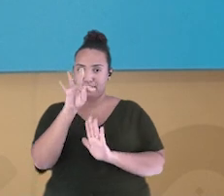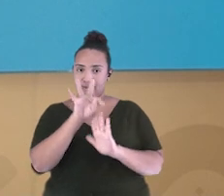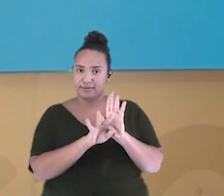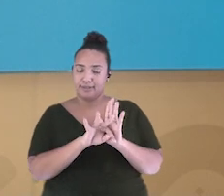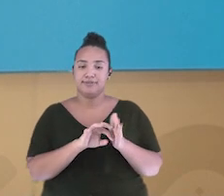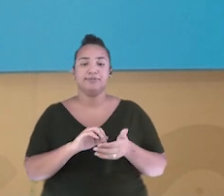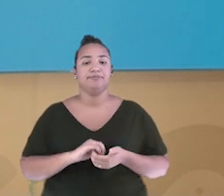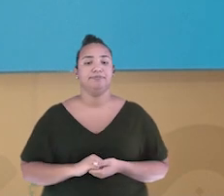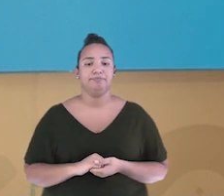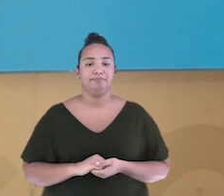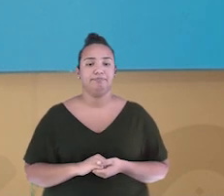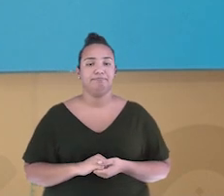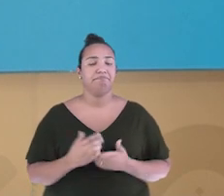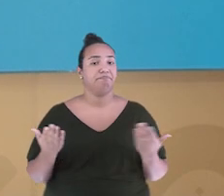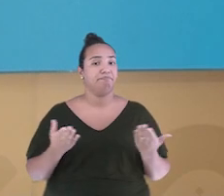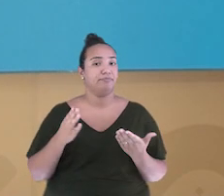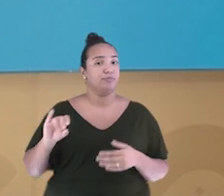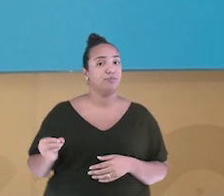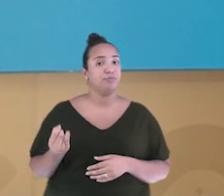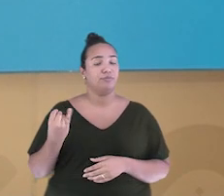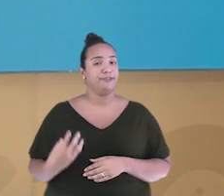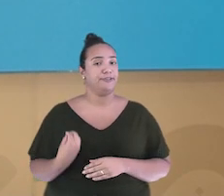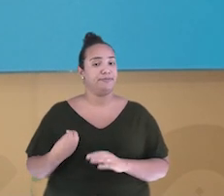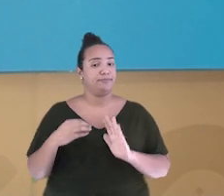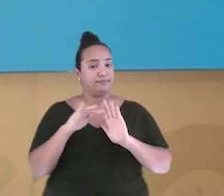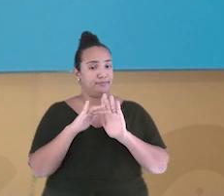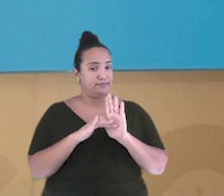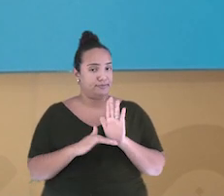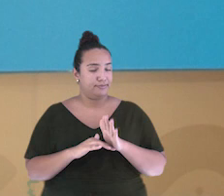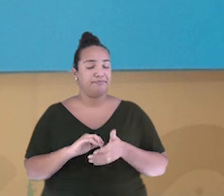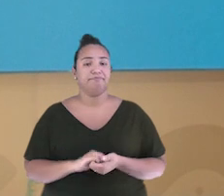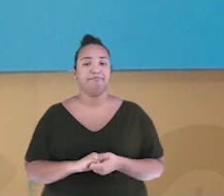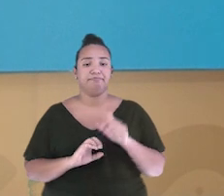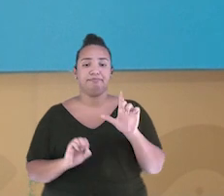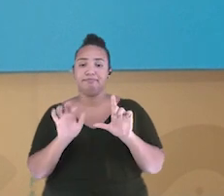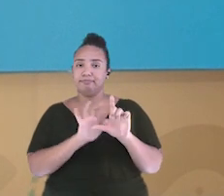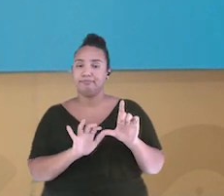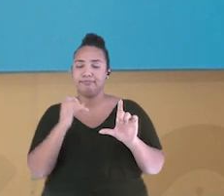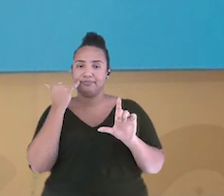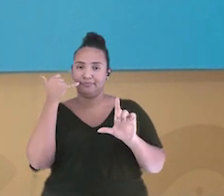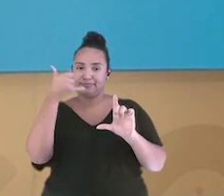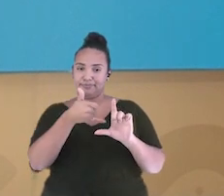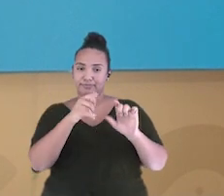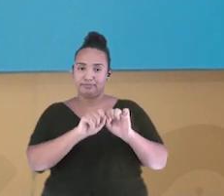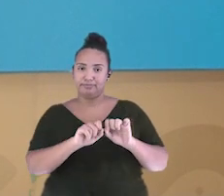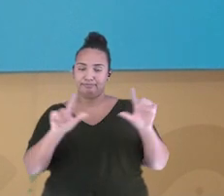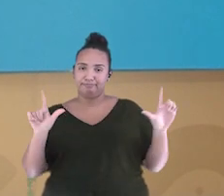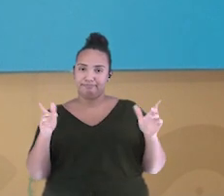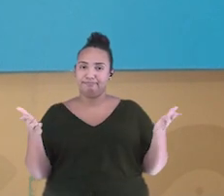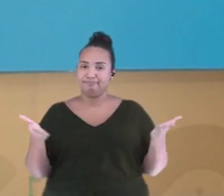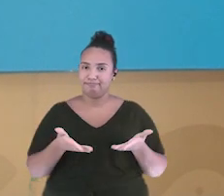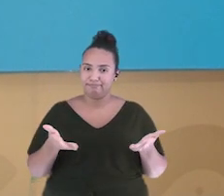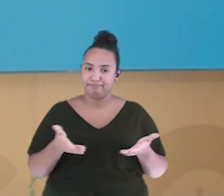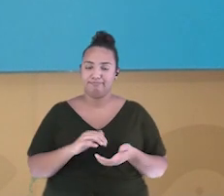nos apresentam. Última chamada para colocar seu nome na lista de presença. Aponte a câmera do celular para o QR Code